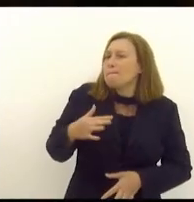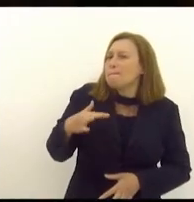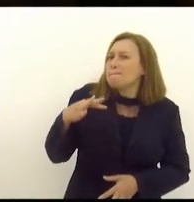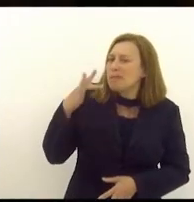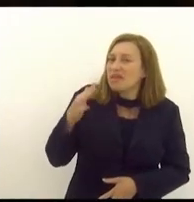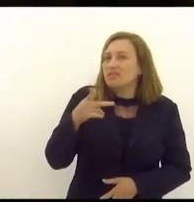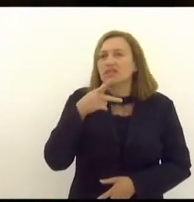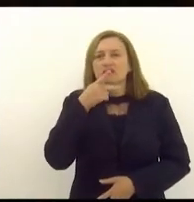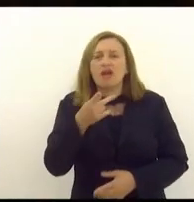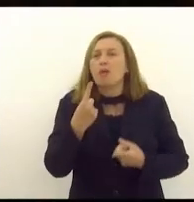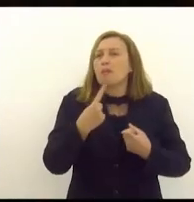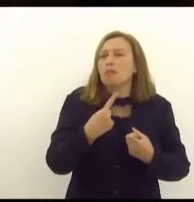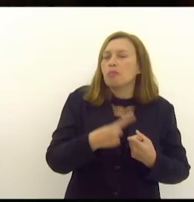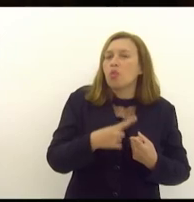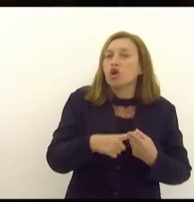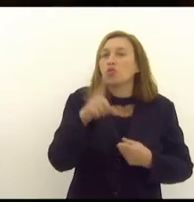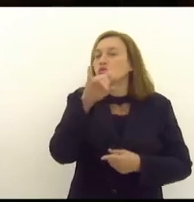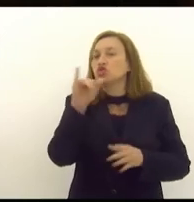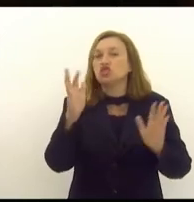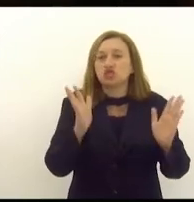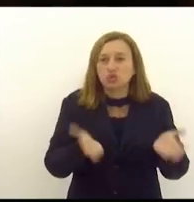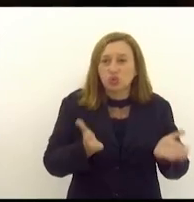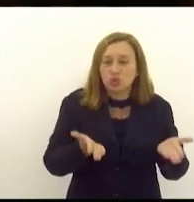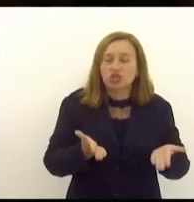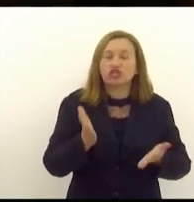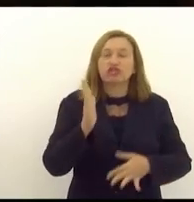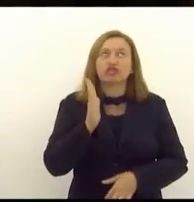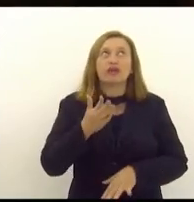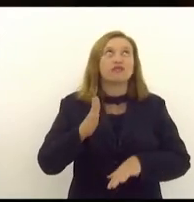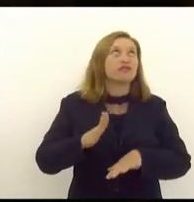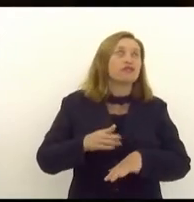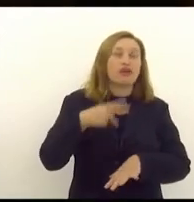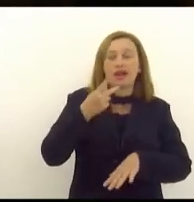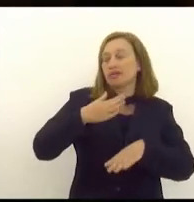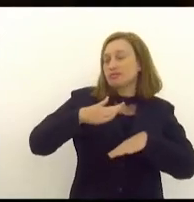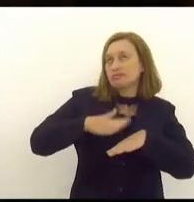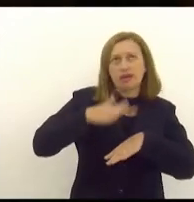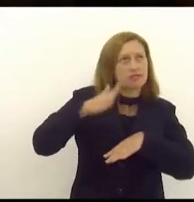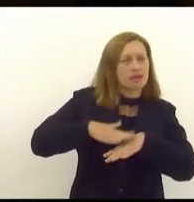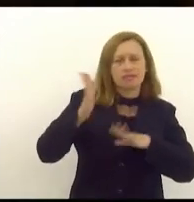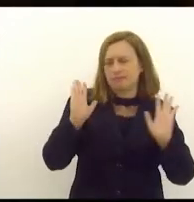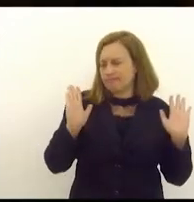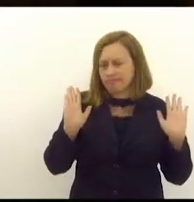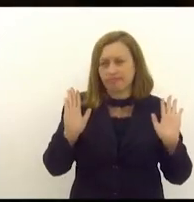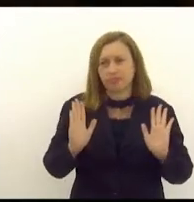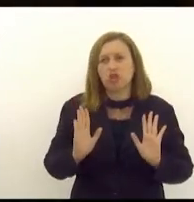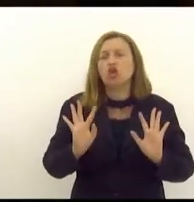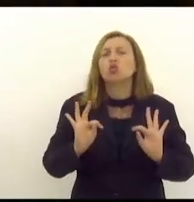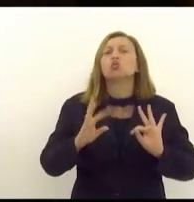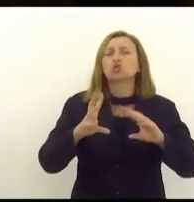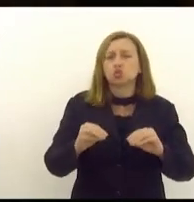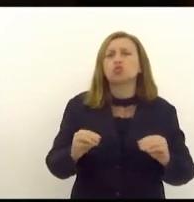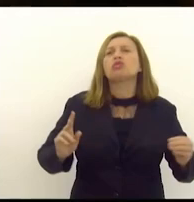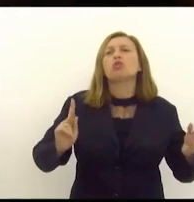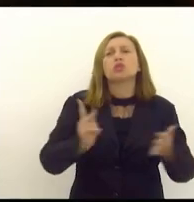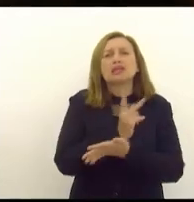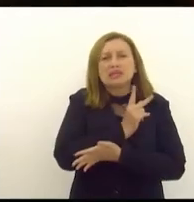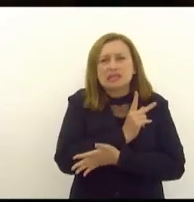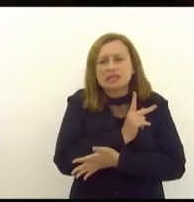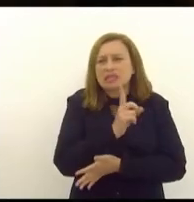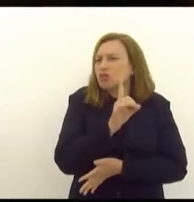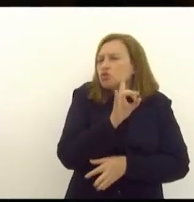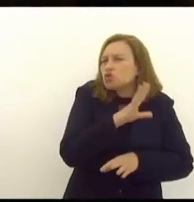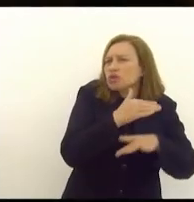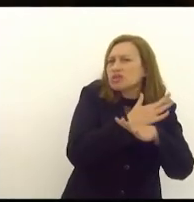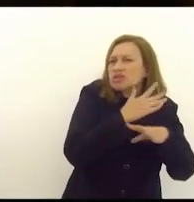breve porque no dia de hoje já foi dito mais do que o suficiente sobre o que vem acontecendo não